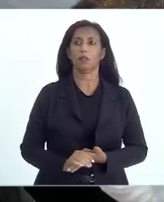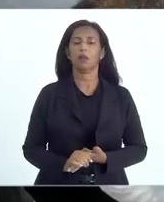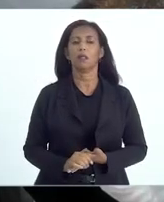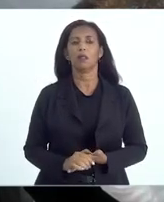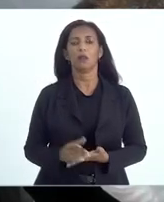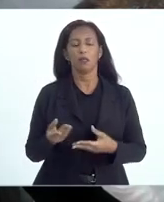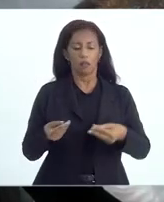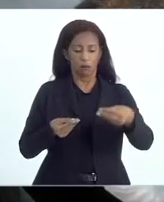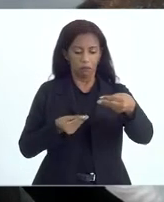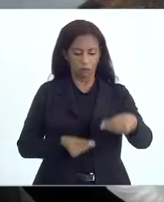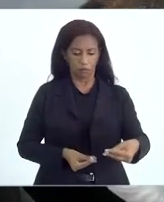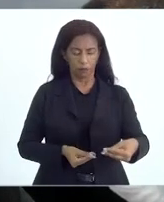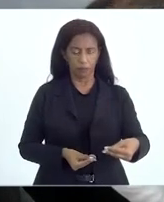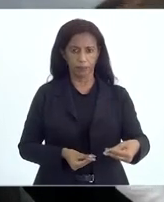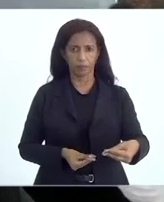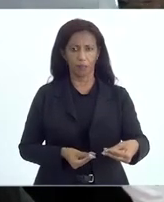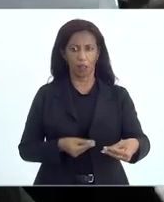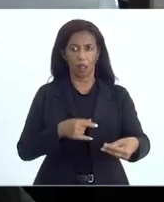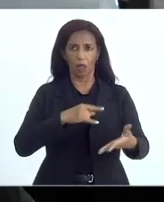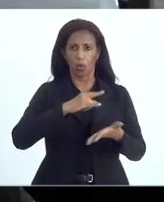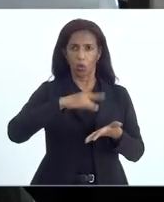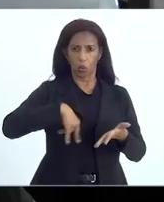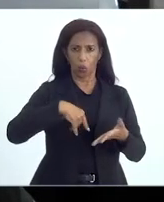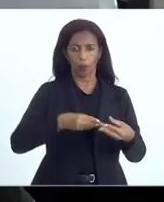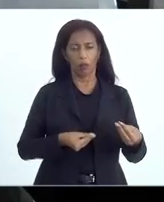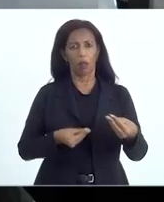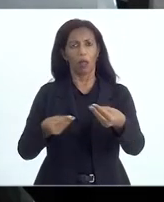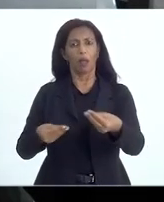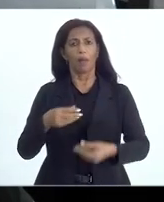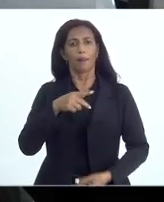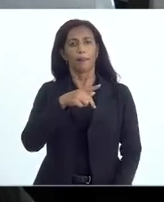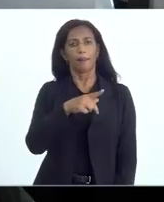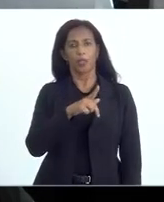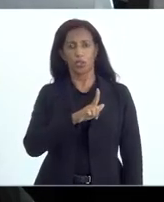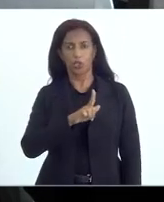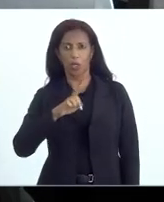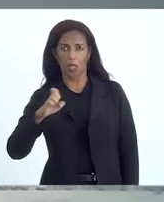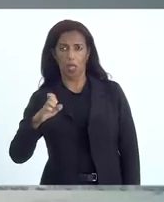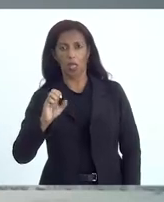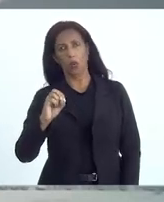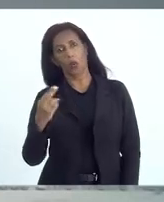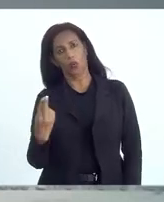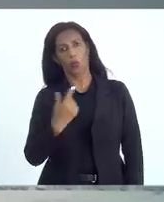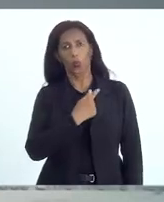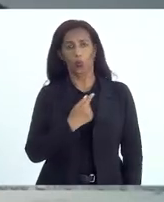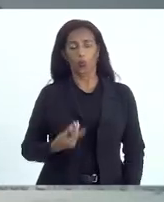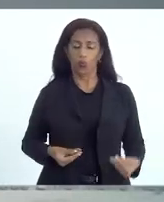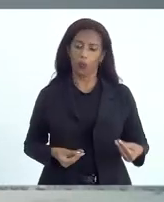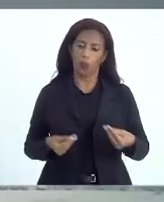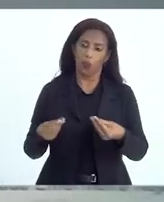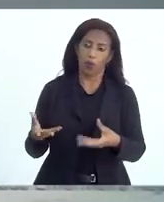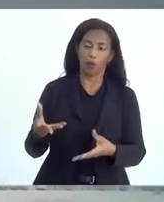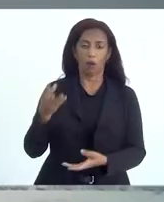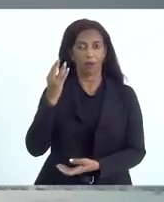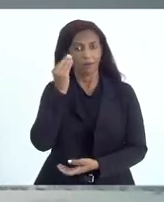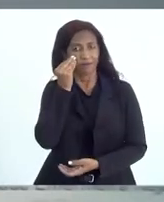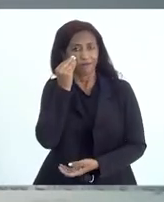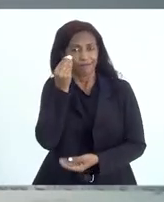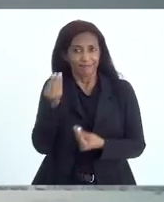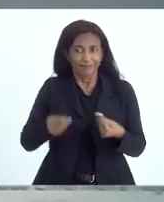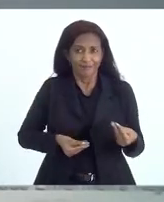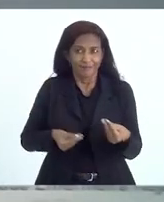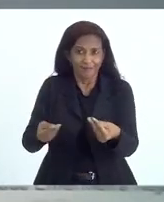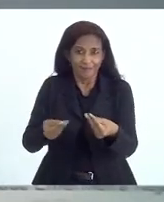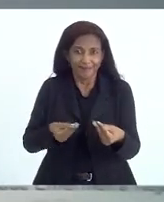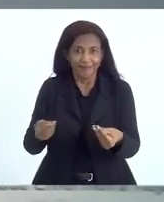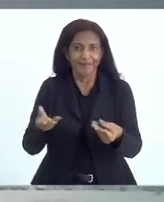levar para da procuradoria para Governador e a gente está tentando entregar